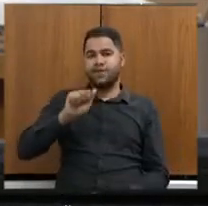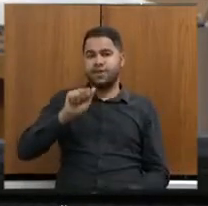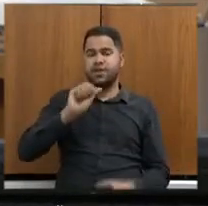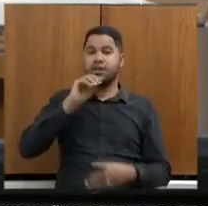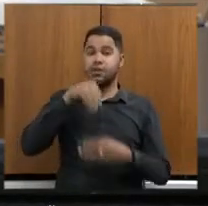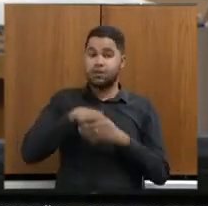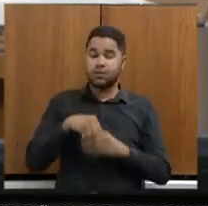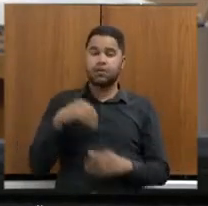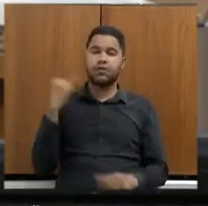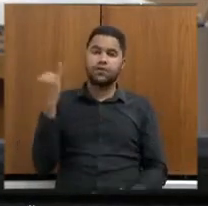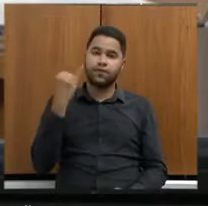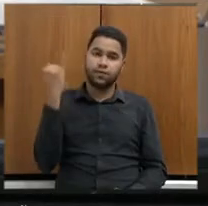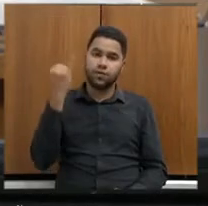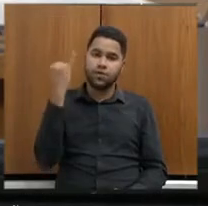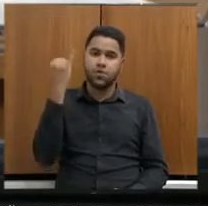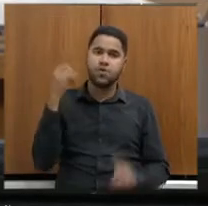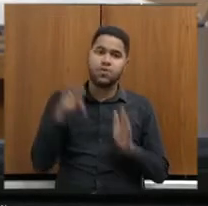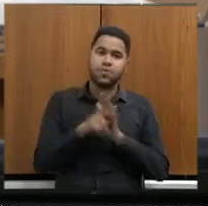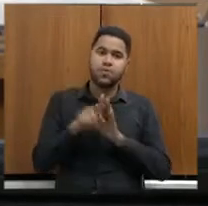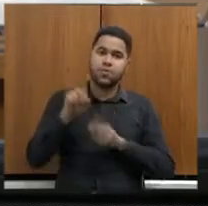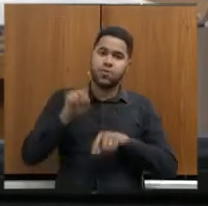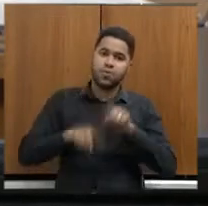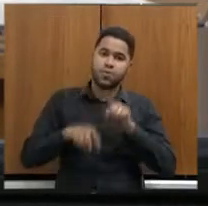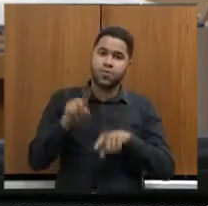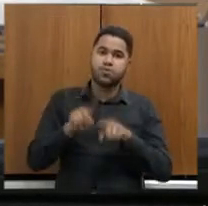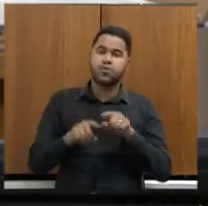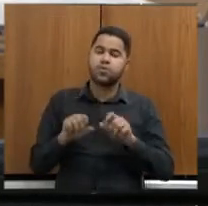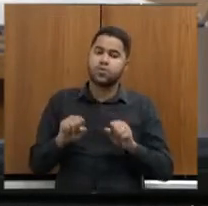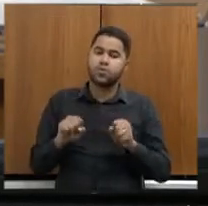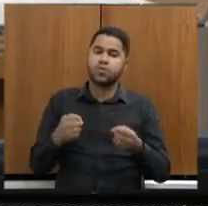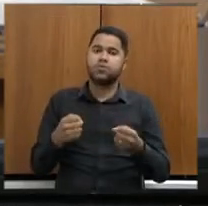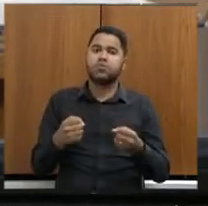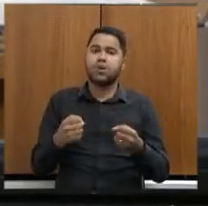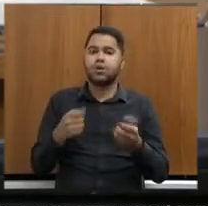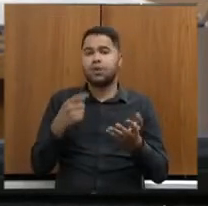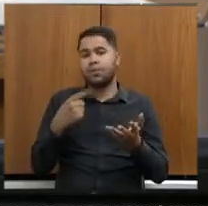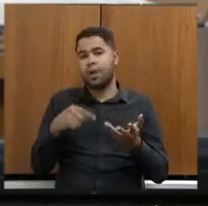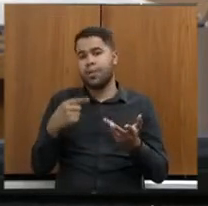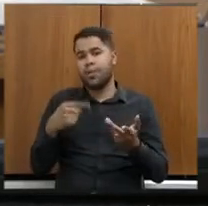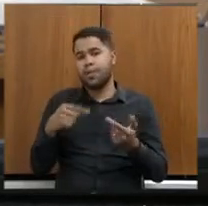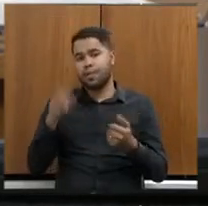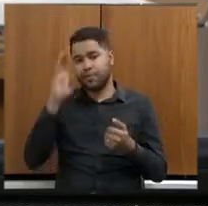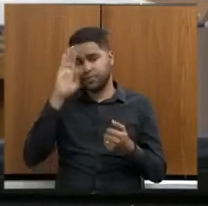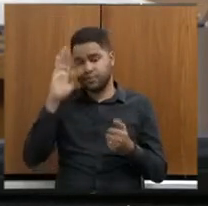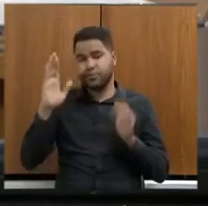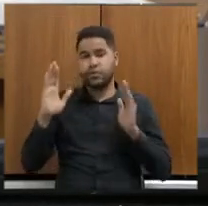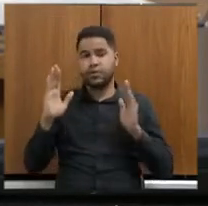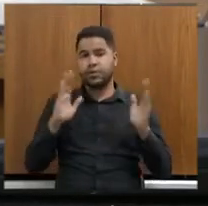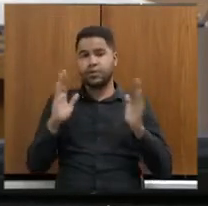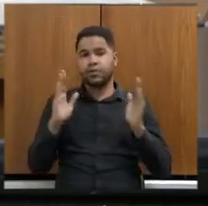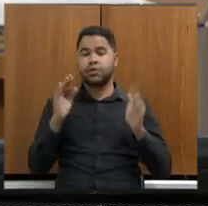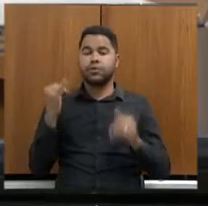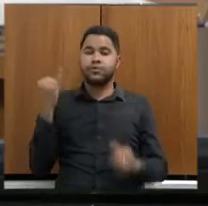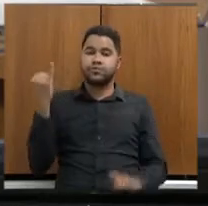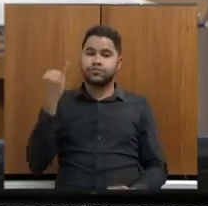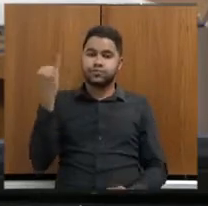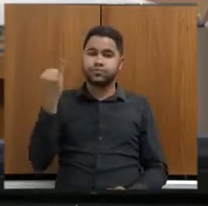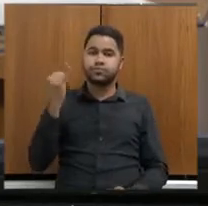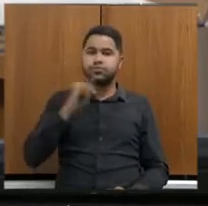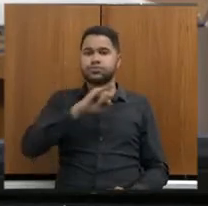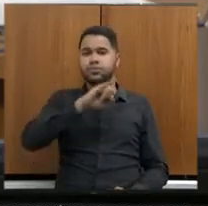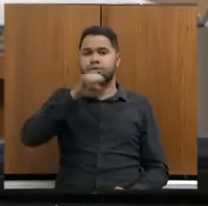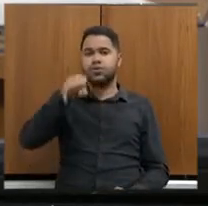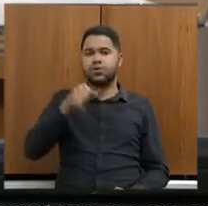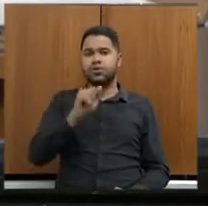eu acho que isso é fundamental para o escoamento dos produtos segurança dessas estradas né Principalmente durante o tráfico EA importância que tem o